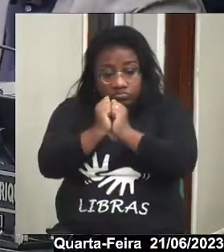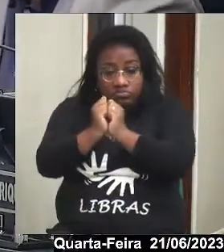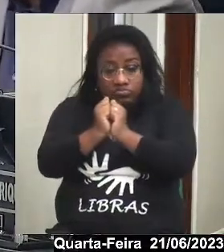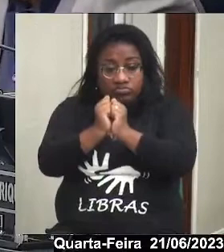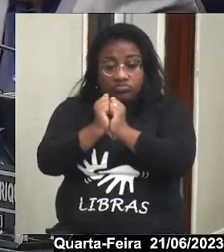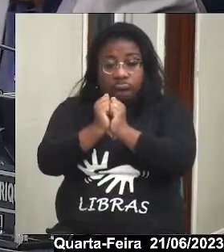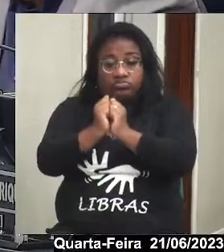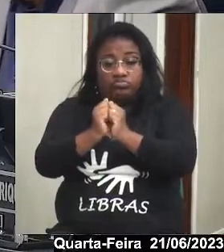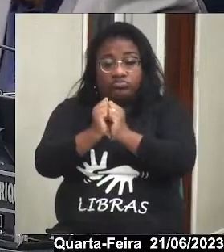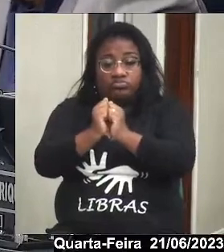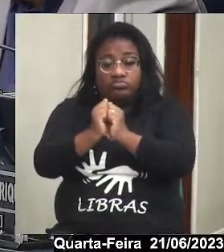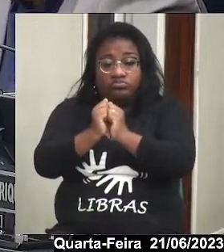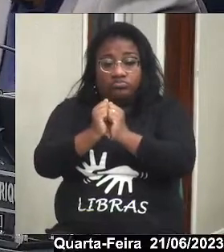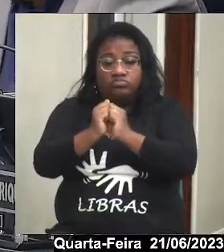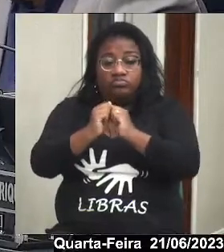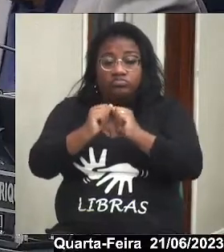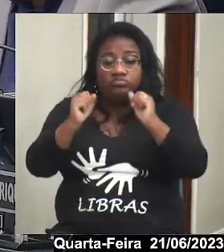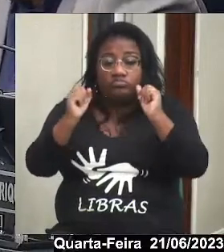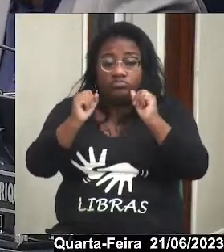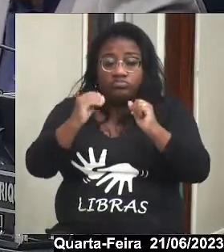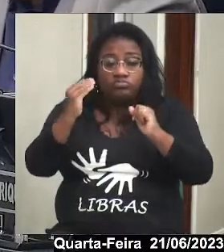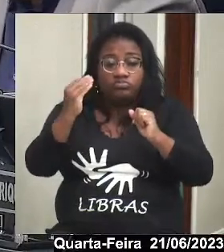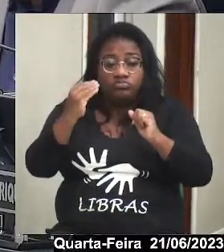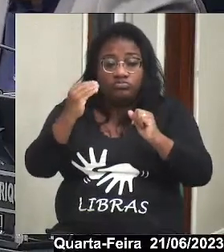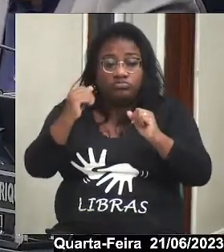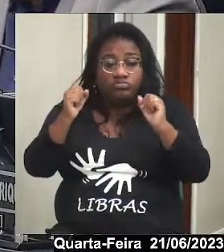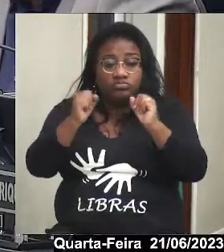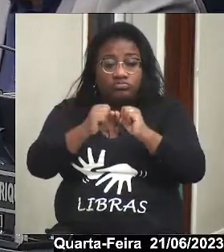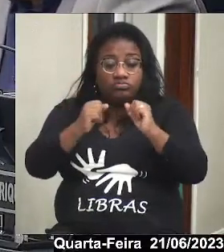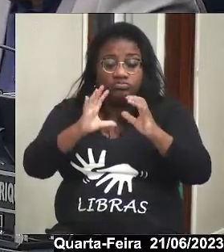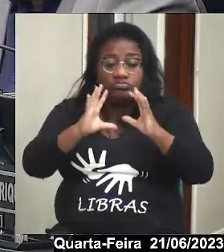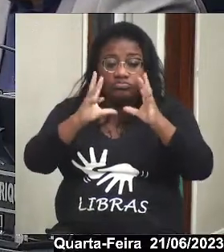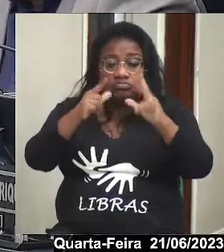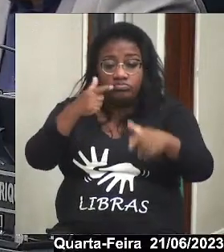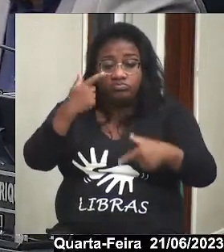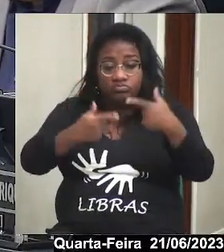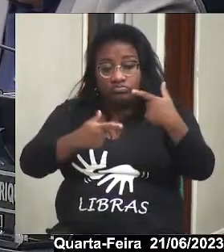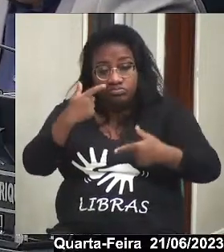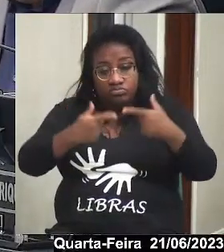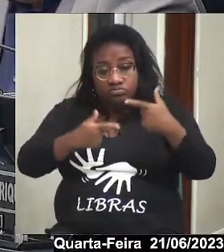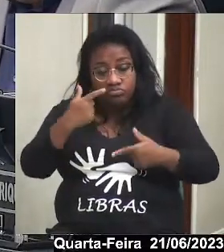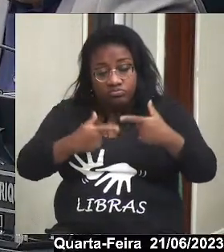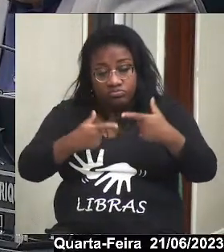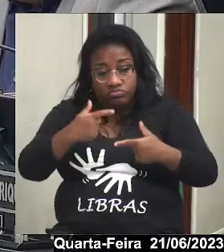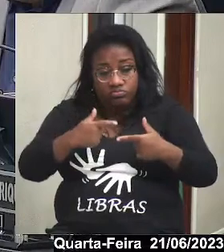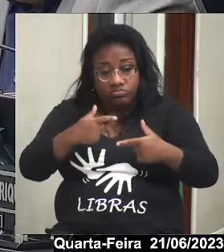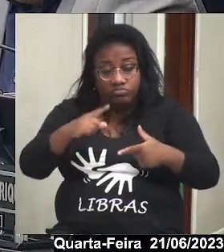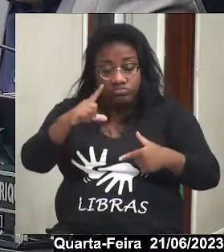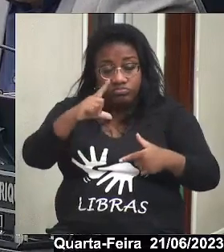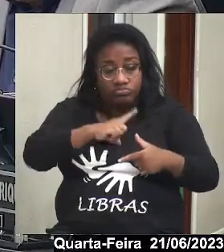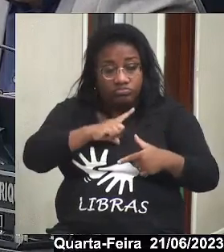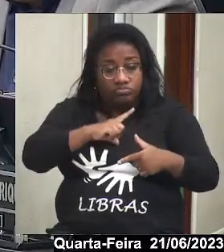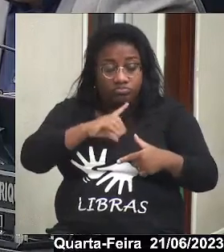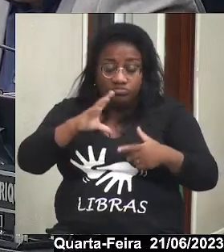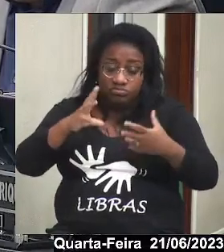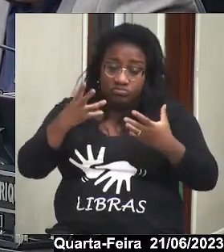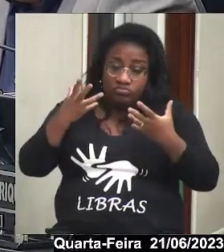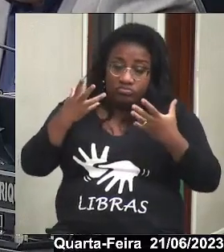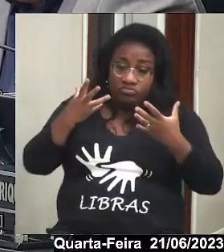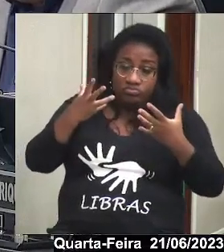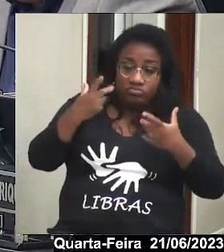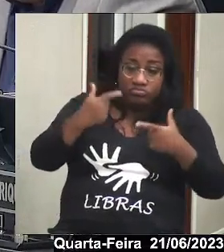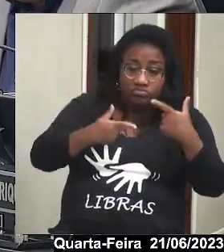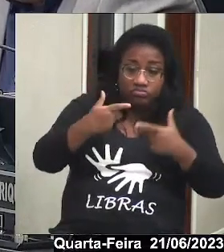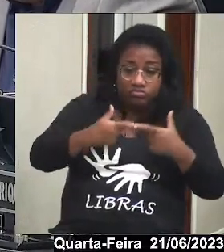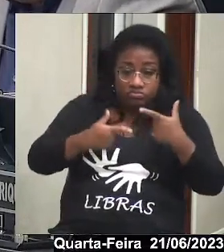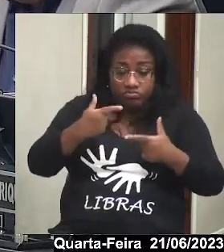vocês, vamos participar efetivamente de toda discussão, aquela que nós não concordamos,